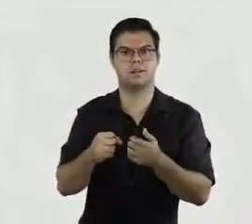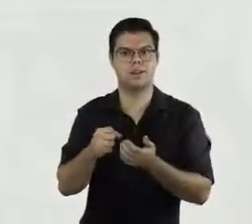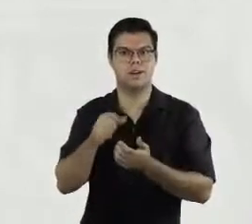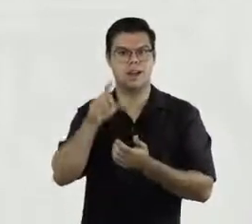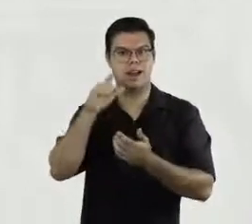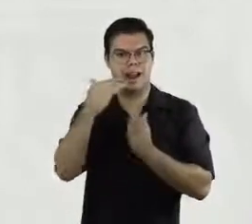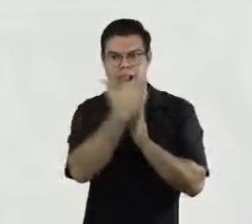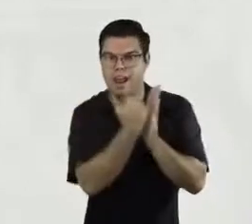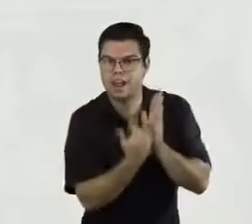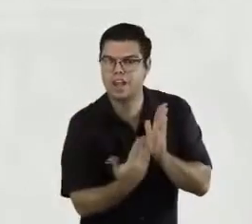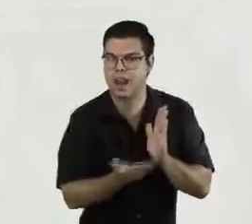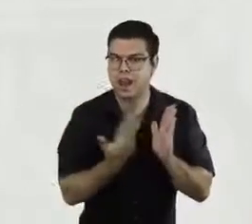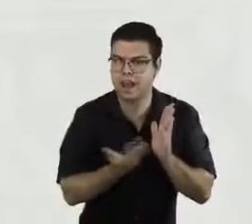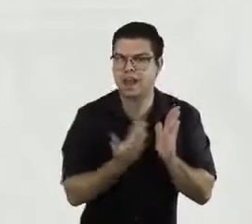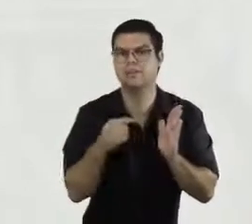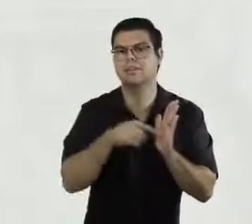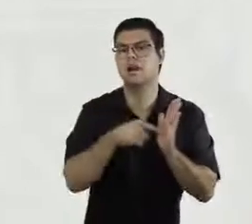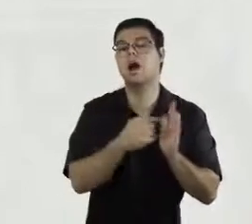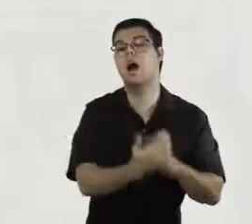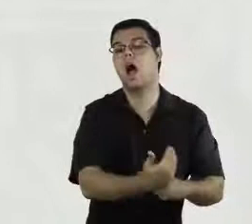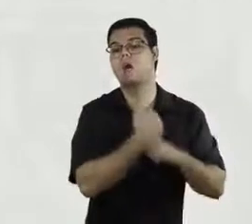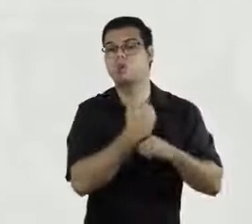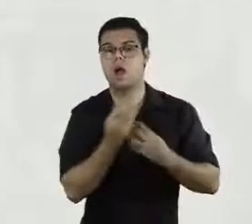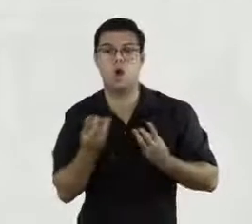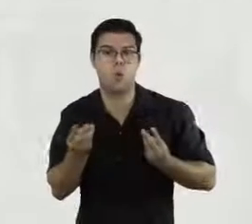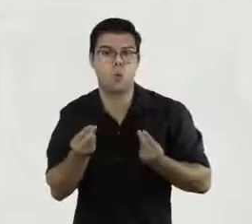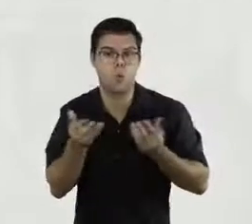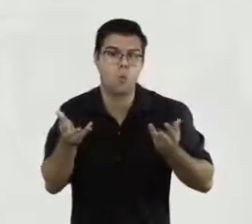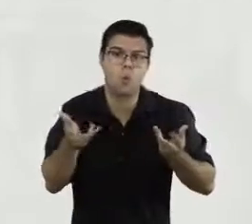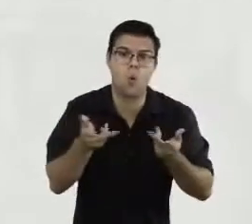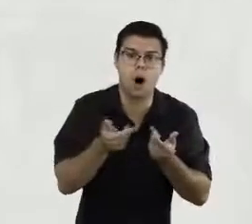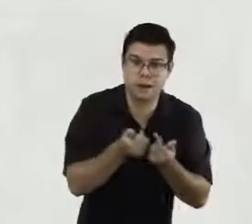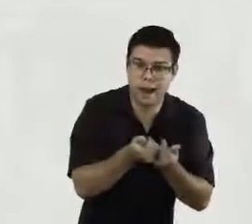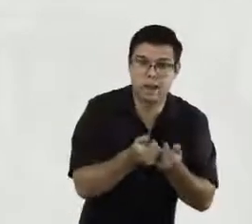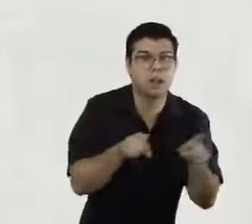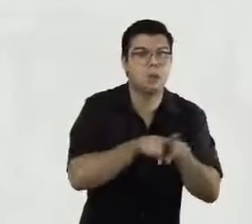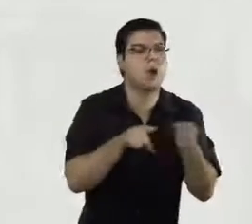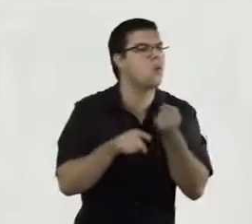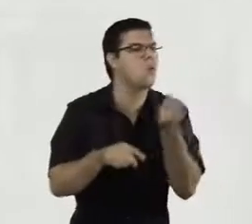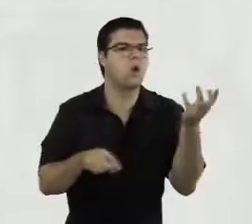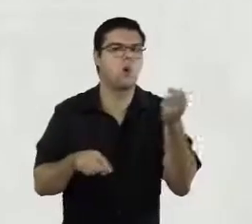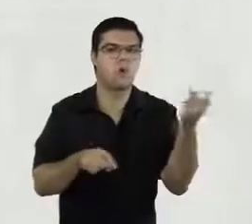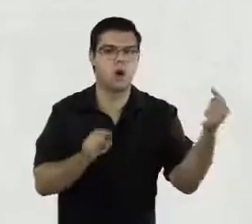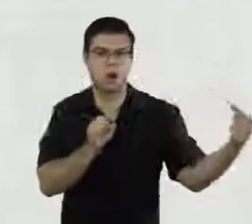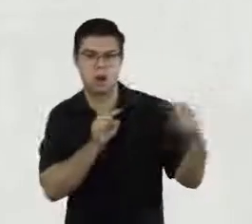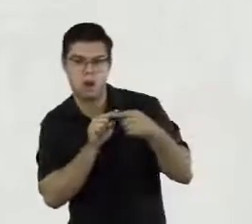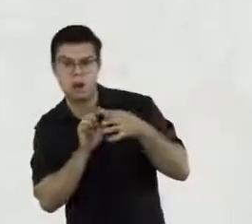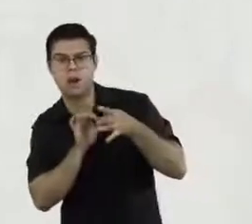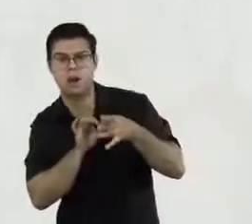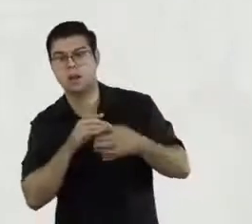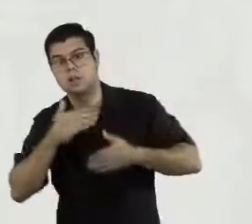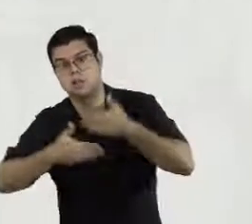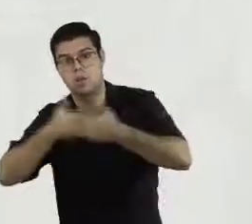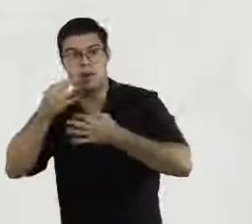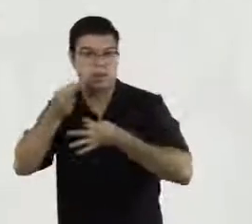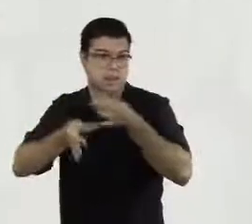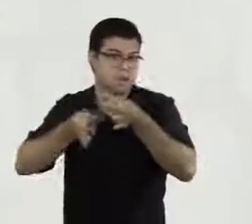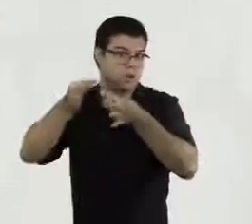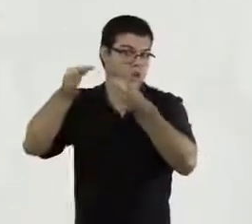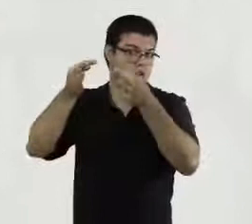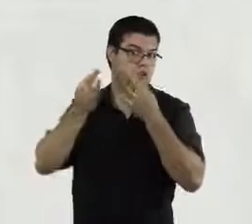livros, buscando aferir qualidade em meio à quantidade, que, sob o desenvolvimento das tecnologias e ambientes